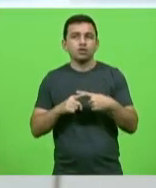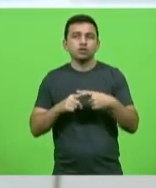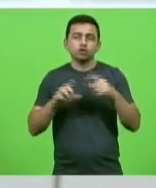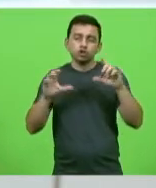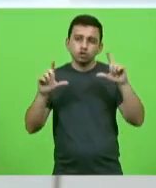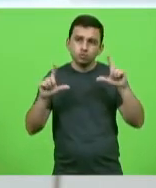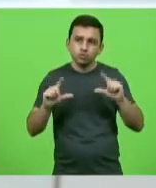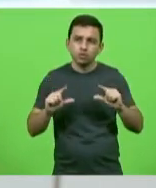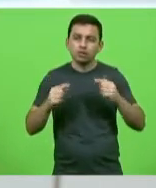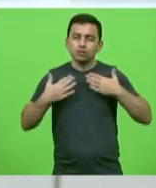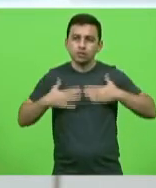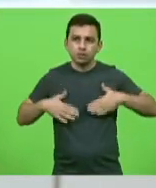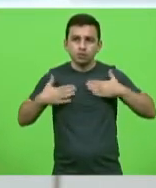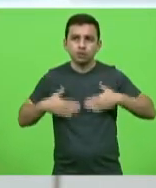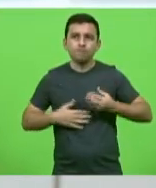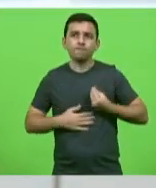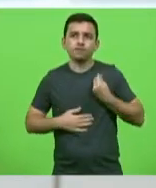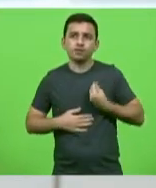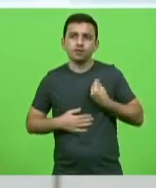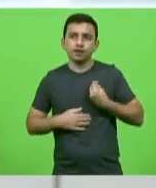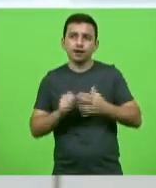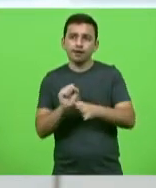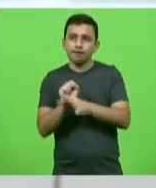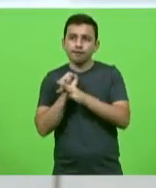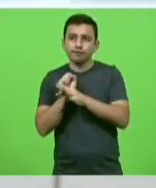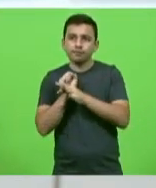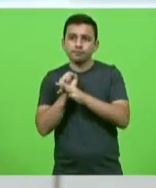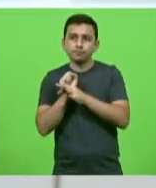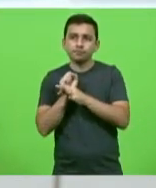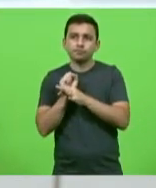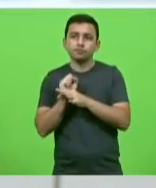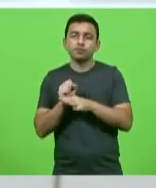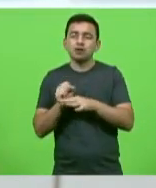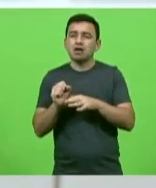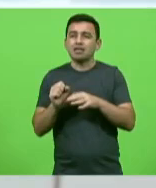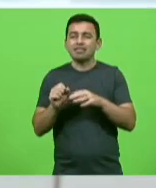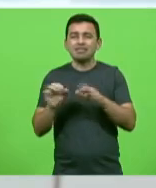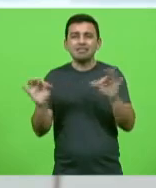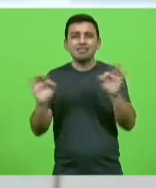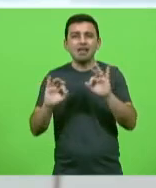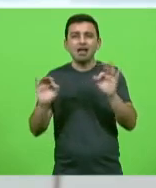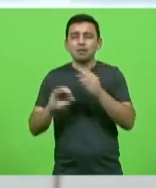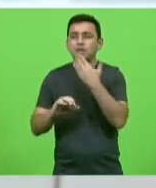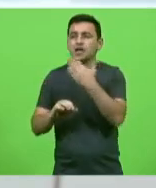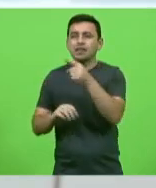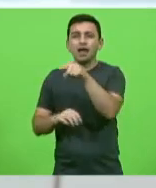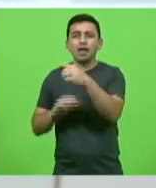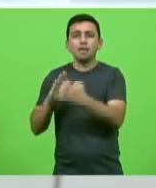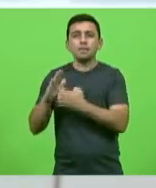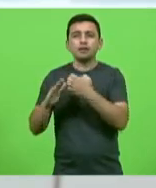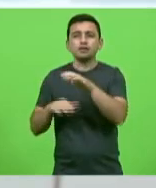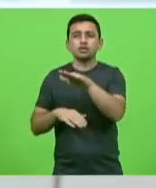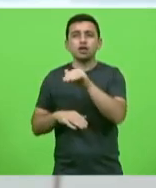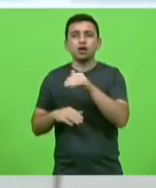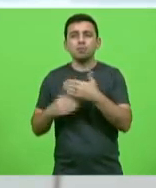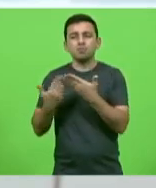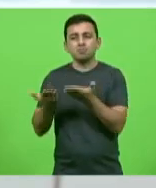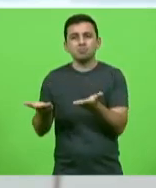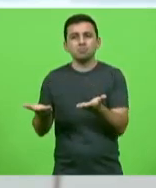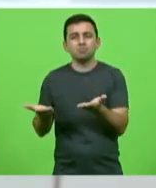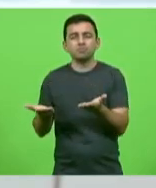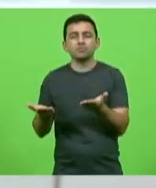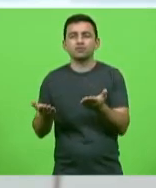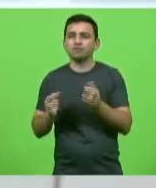de vida garantia alguma for exigida da empresa contratada para cumprimento da avença